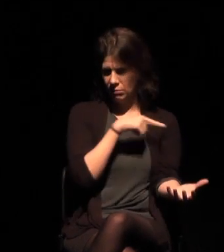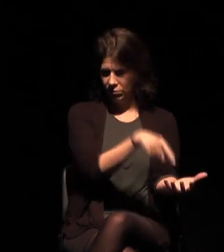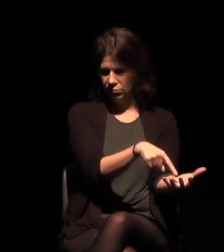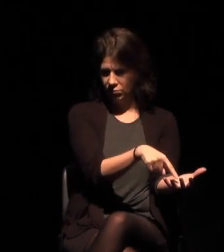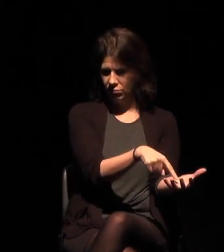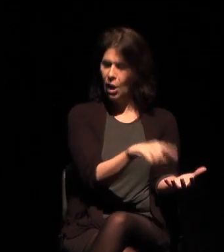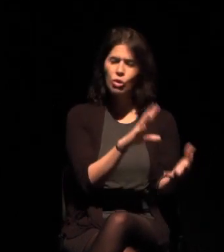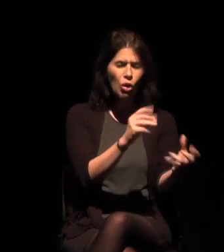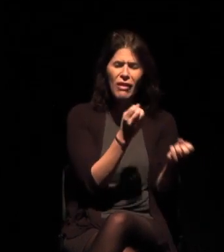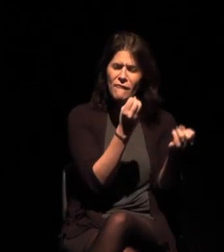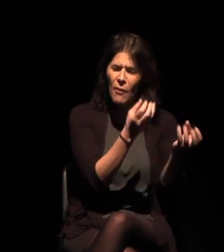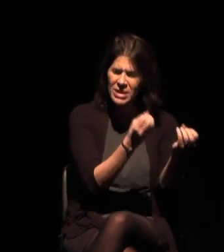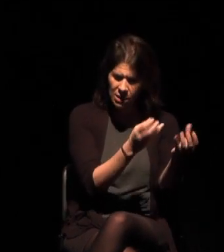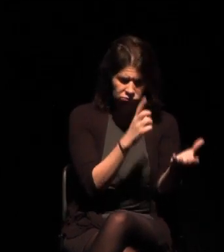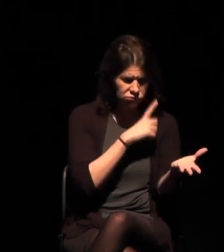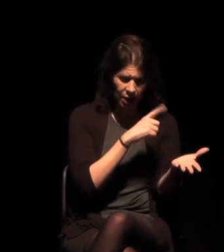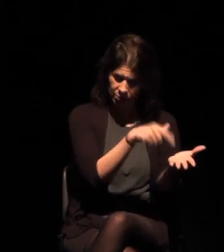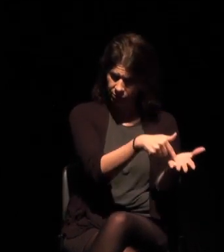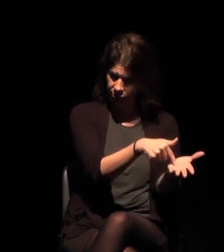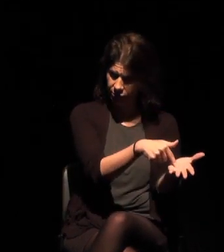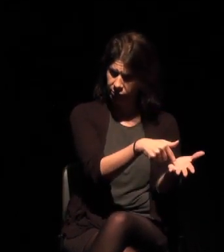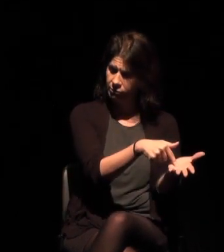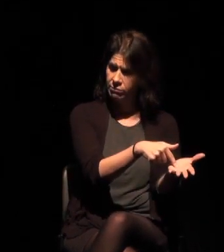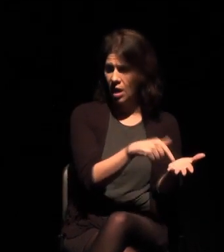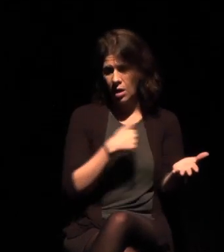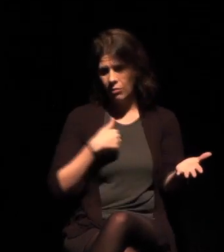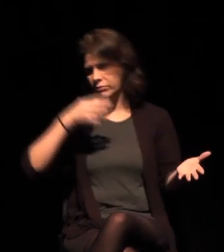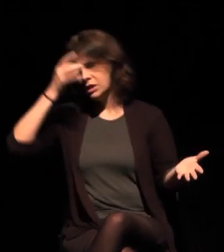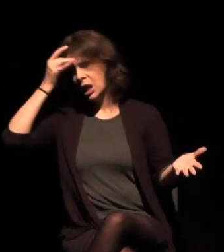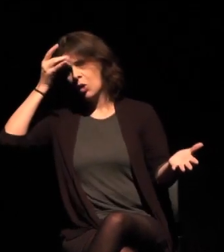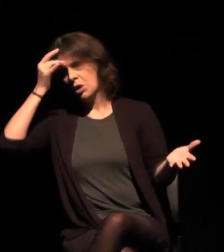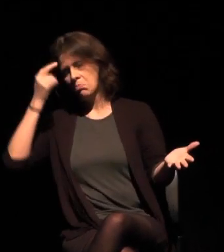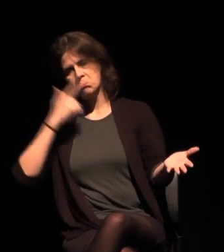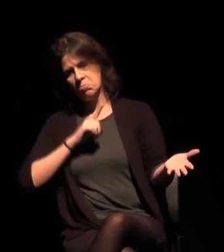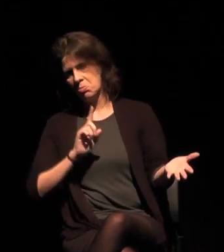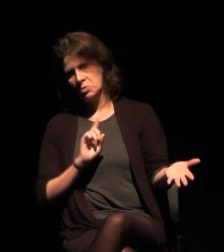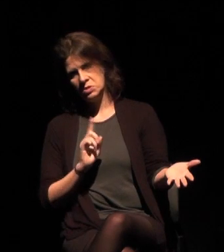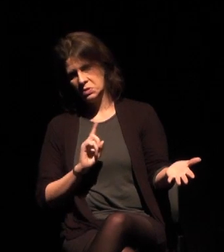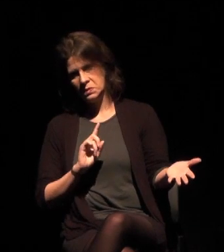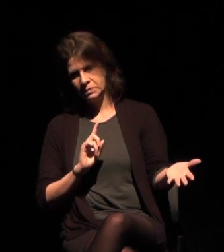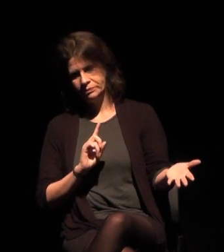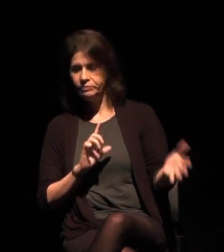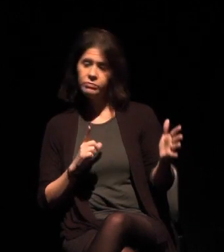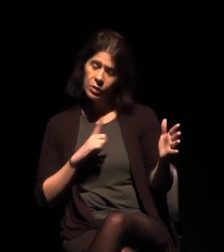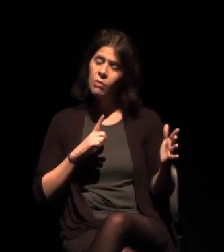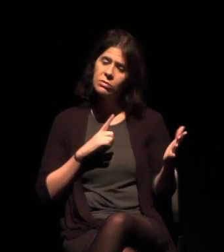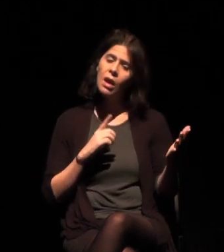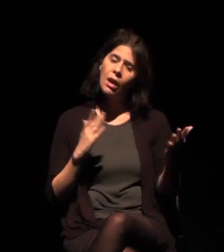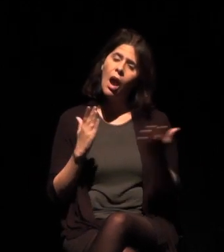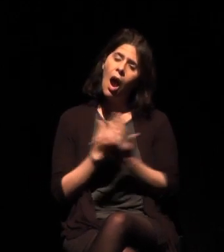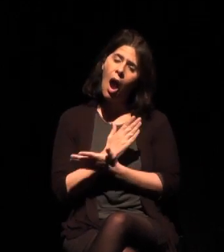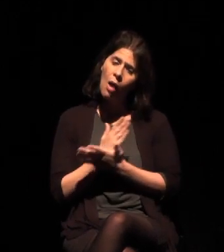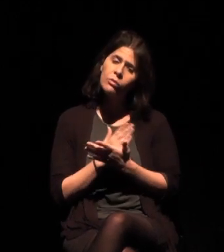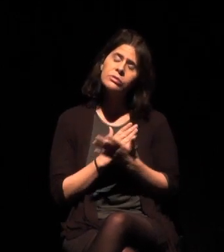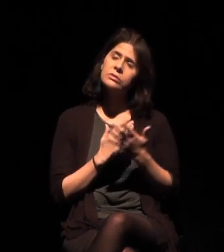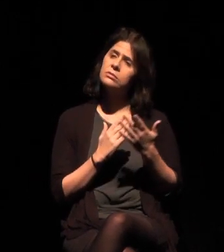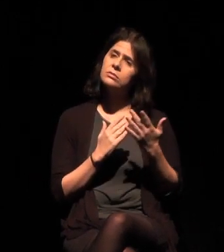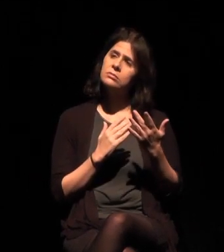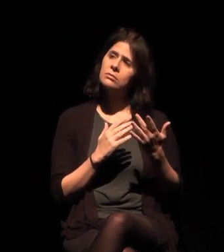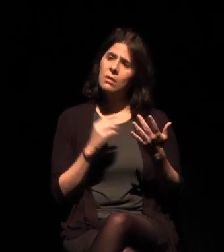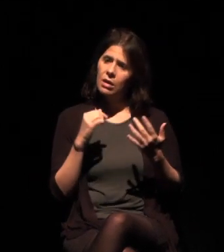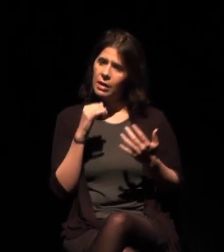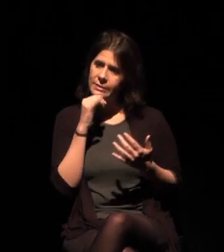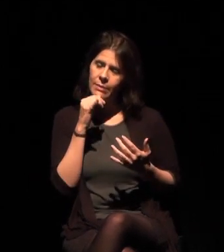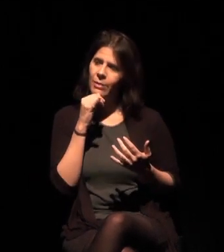wikipédia então quando você tem certos recursos de memória de acesso você pode resolver o problema de forma que são inovadoras não